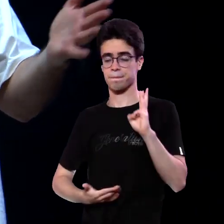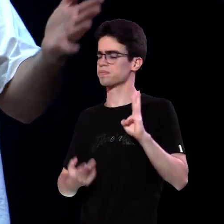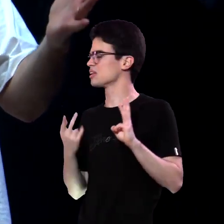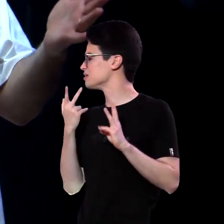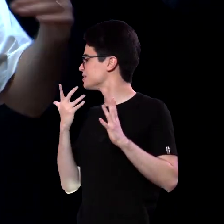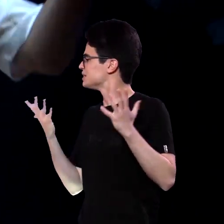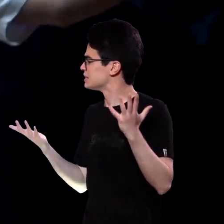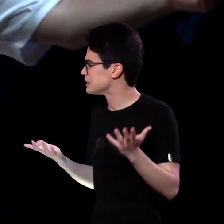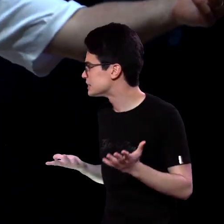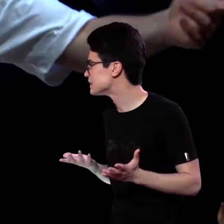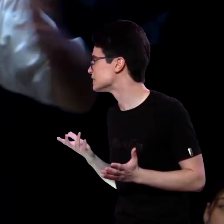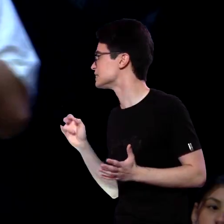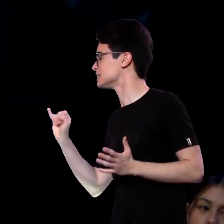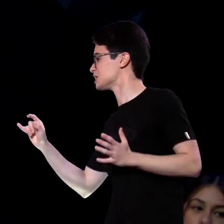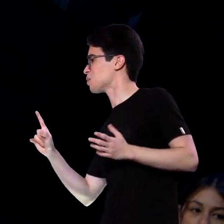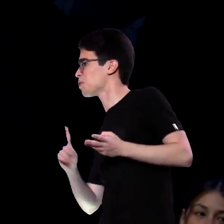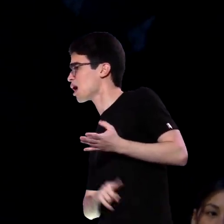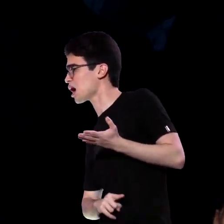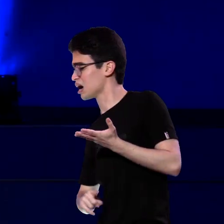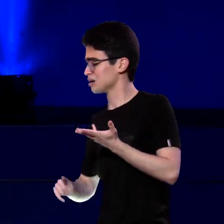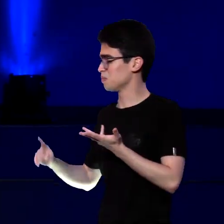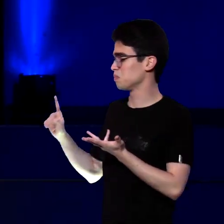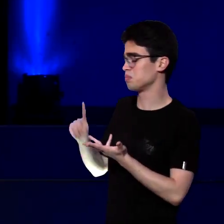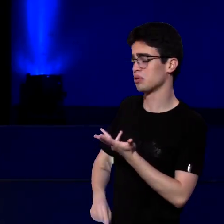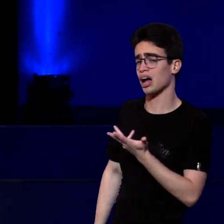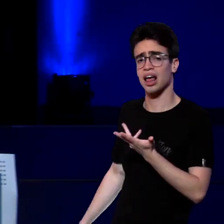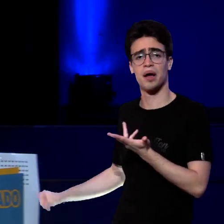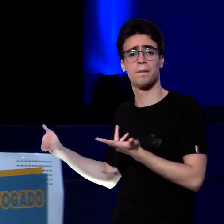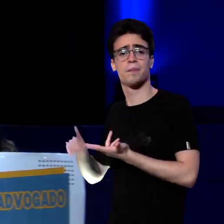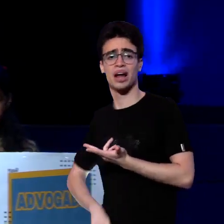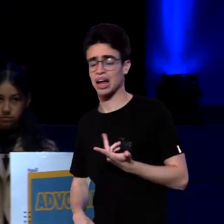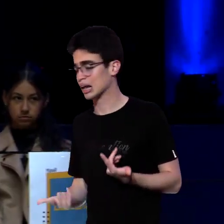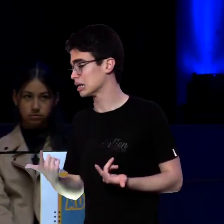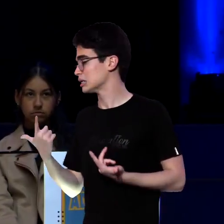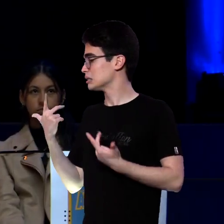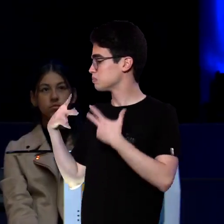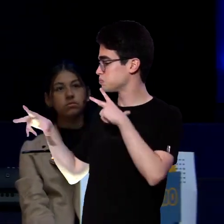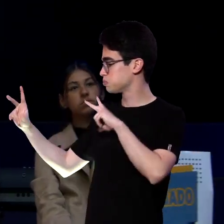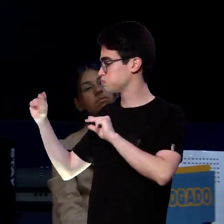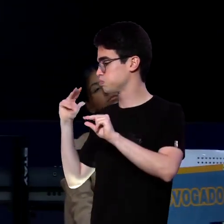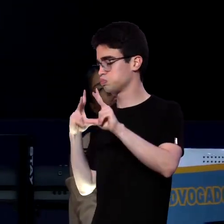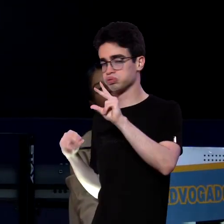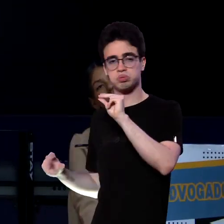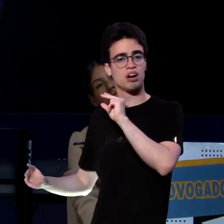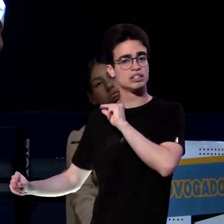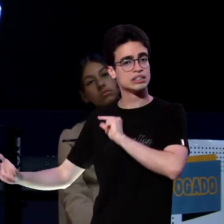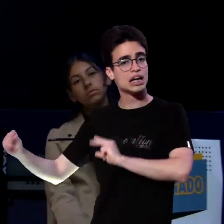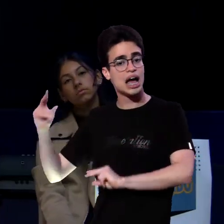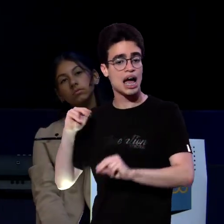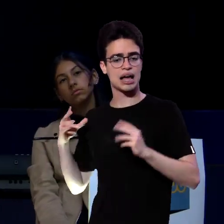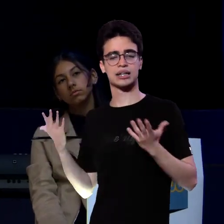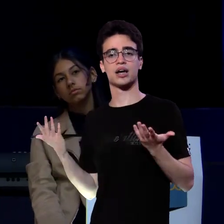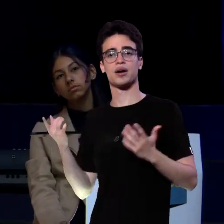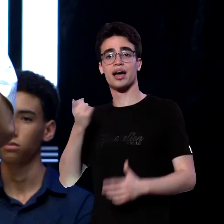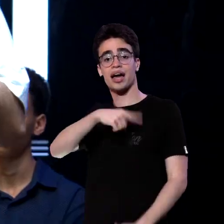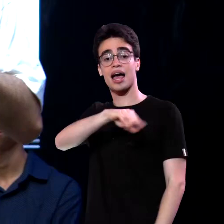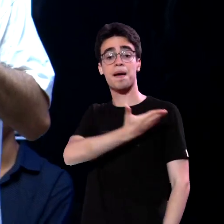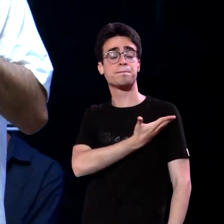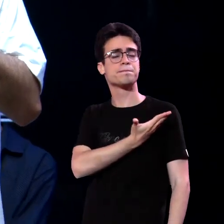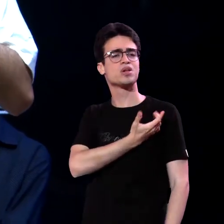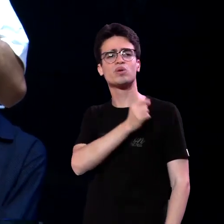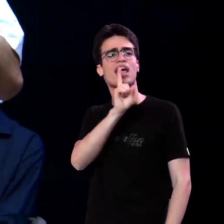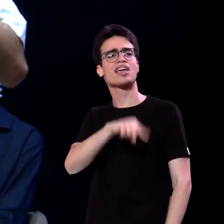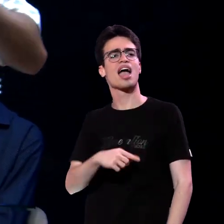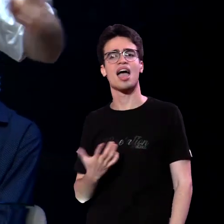olha, será que foi por causa disso? Será que foi por causa daquilo? Eles começaram a conversar. E aí, quem são os amigos de Jó